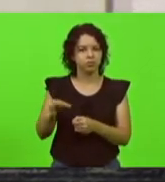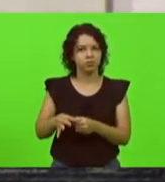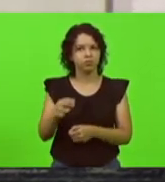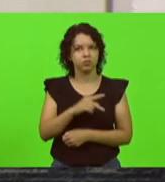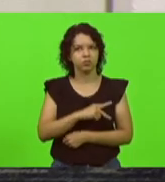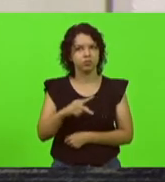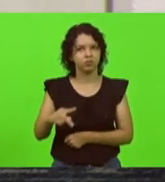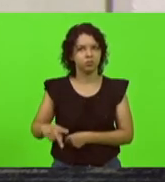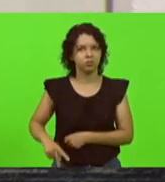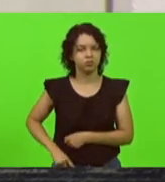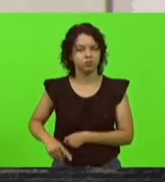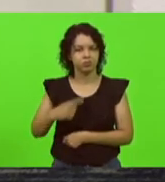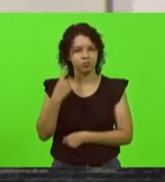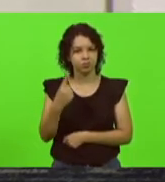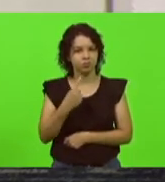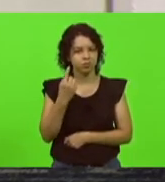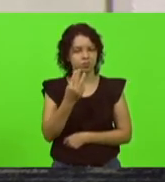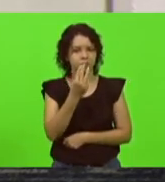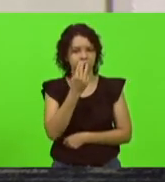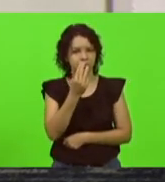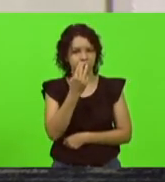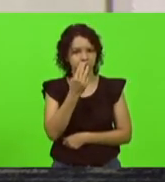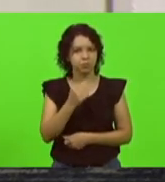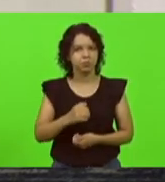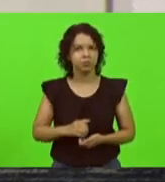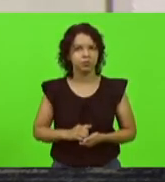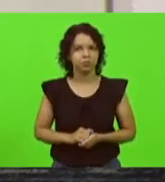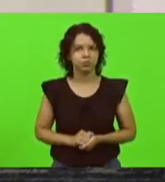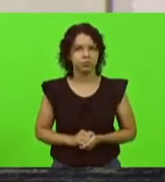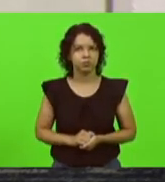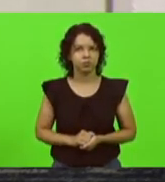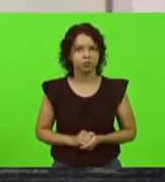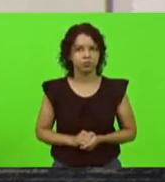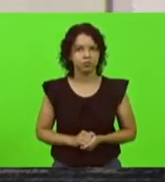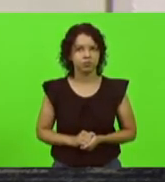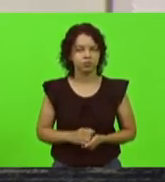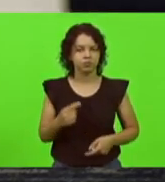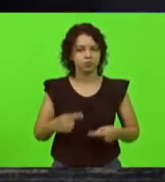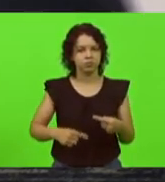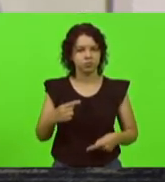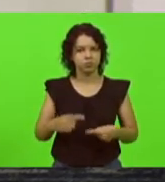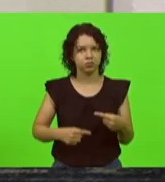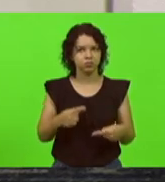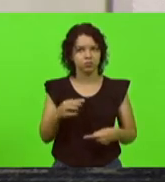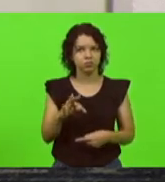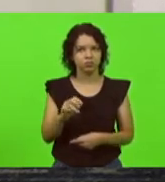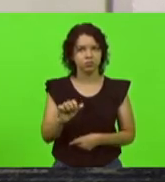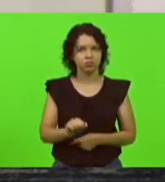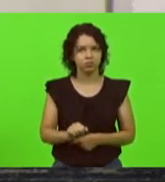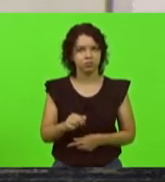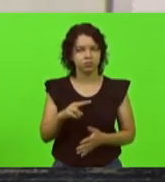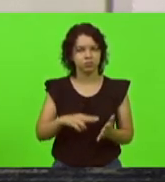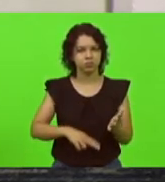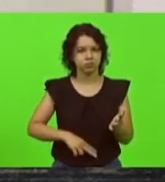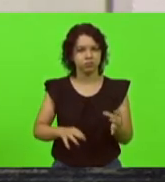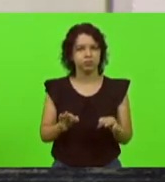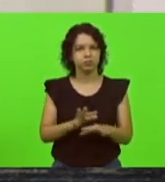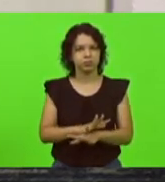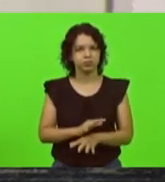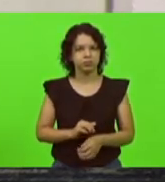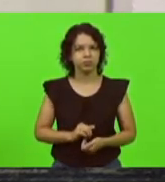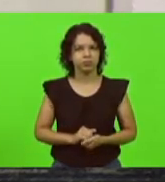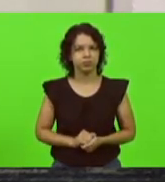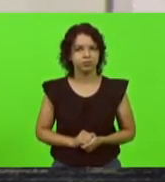deputado Moacir Sopels. Em discussão, as atas que acabam de ser lidas.